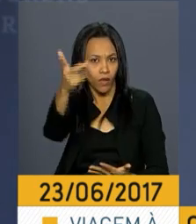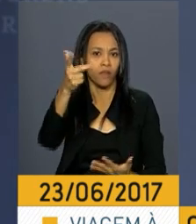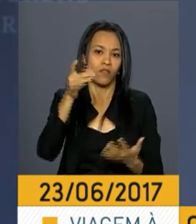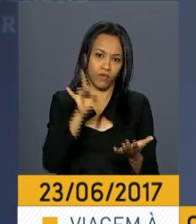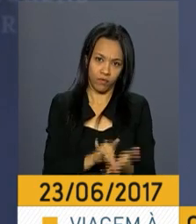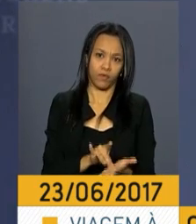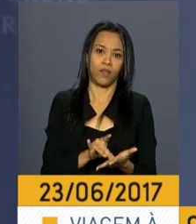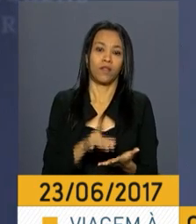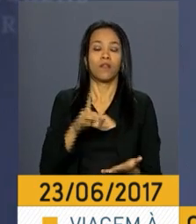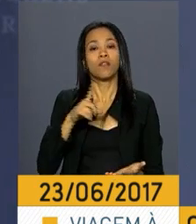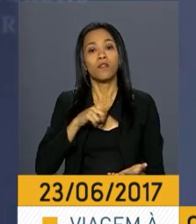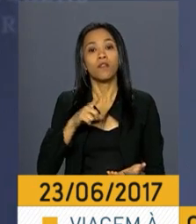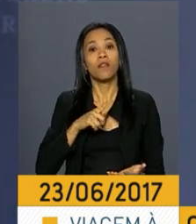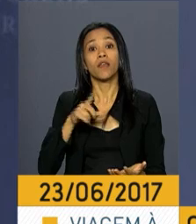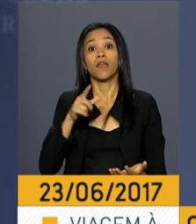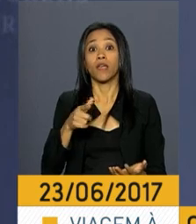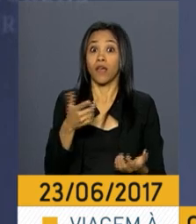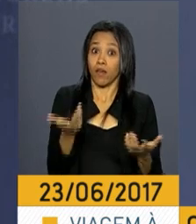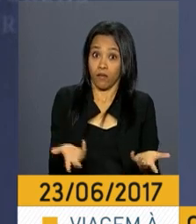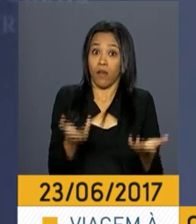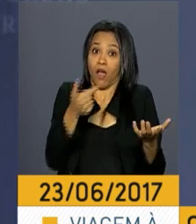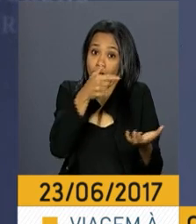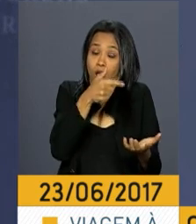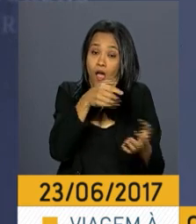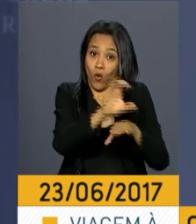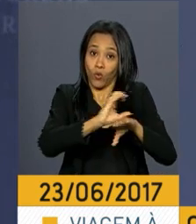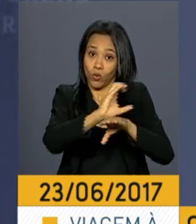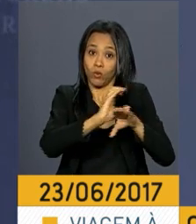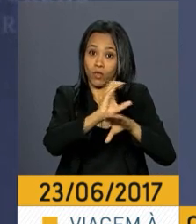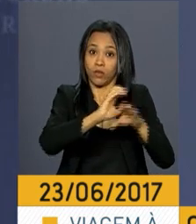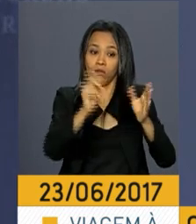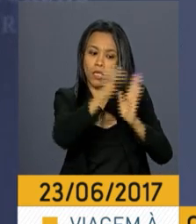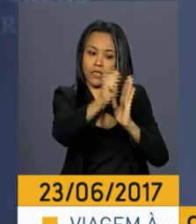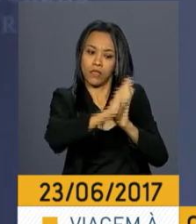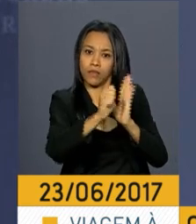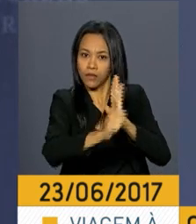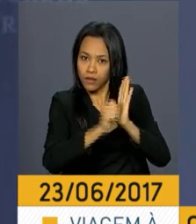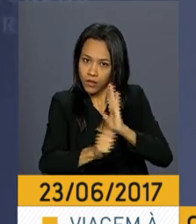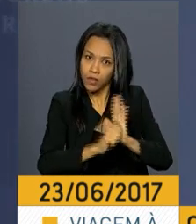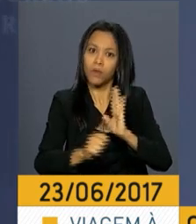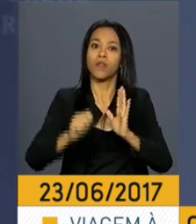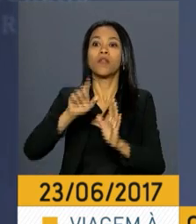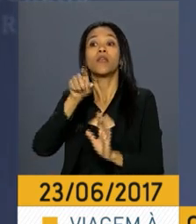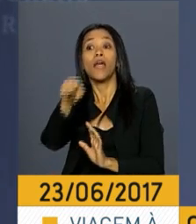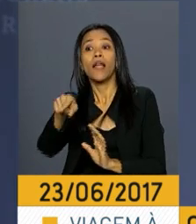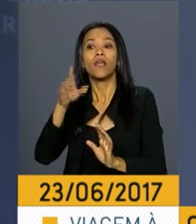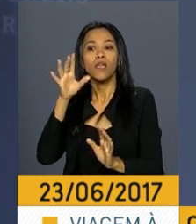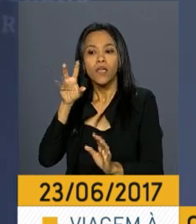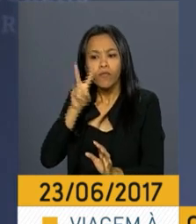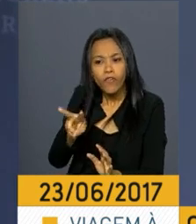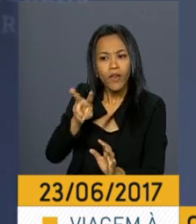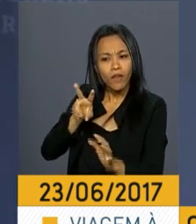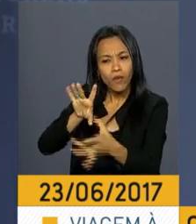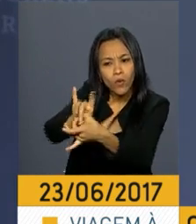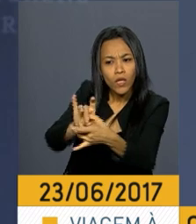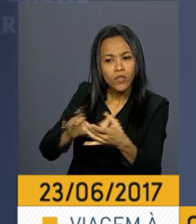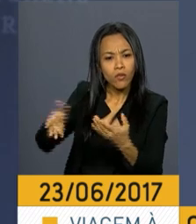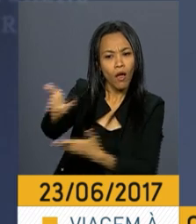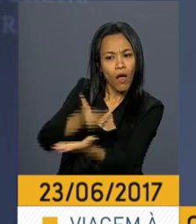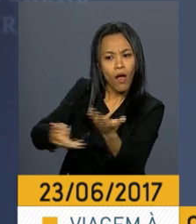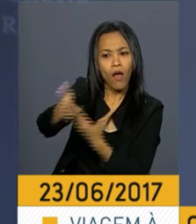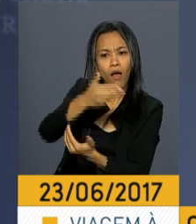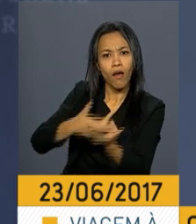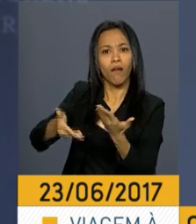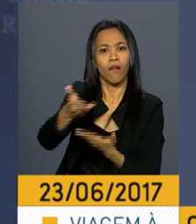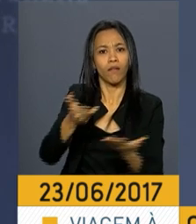coincidência absoluta entre a Constituição formal, ou seja, aquilo que está escrito, e a Constituição real, ou seja, aquilo que se passa